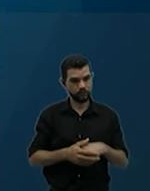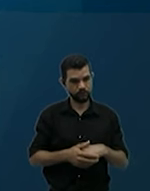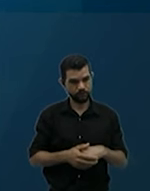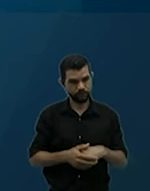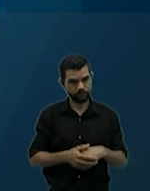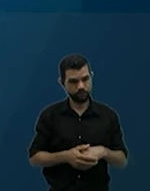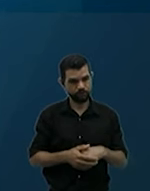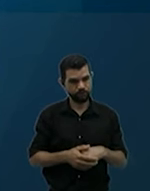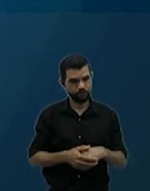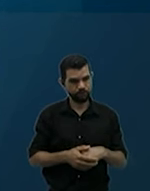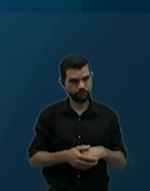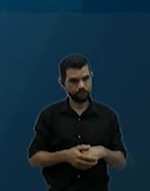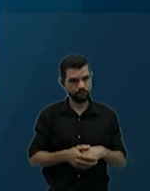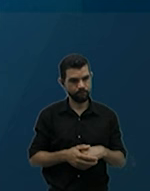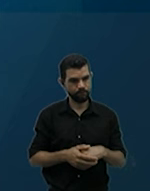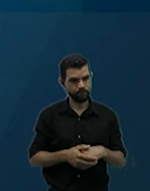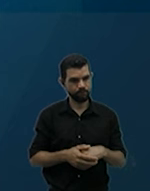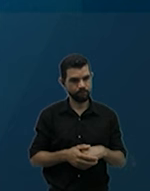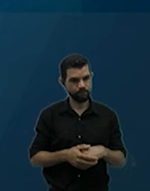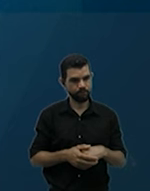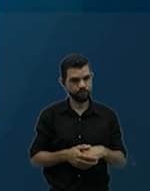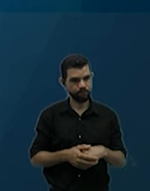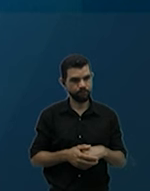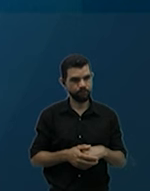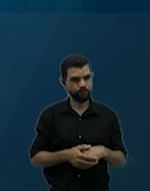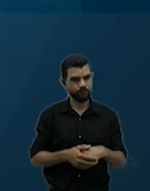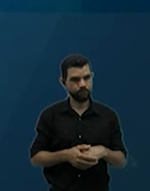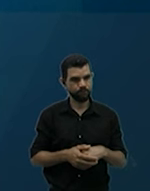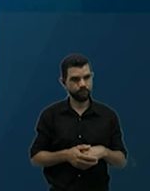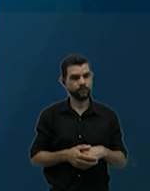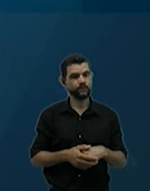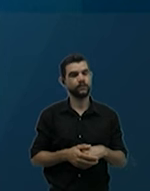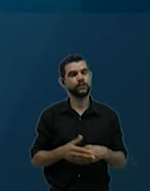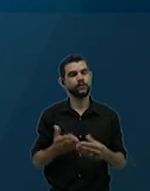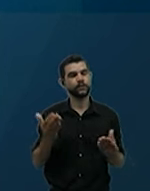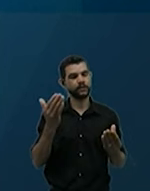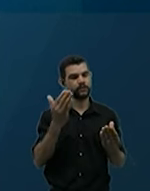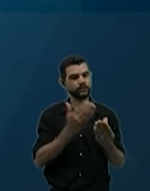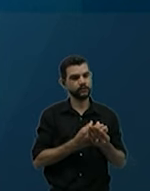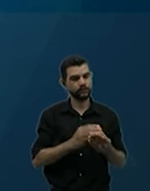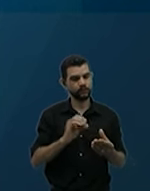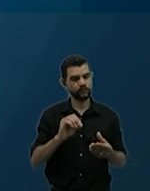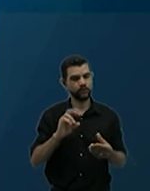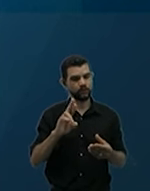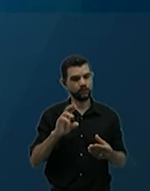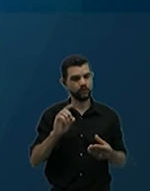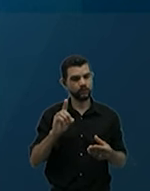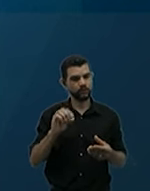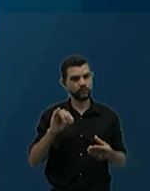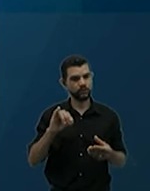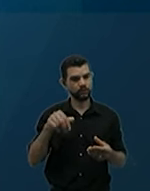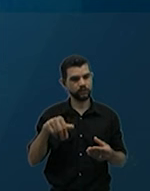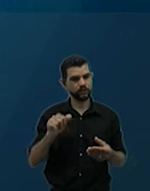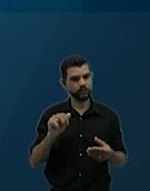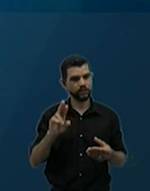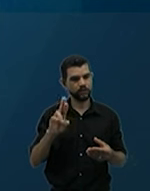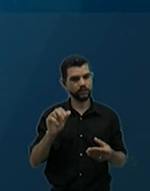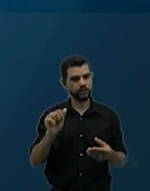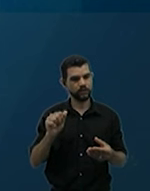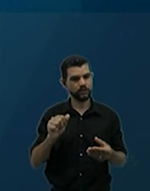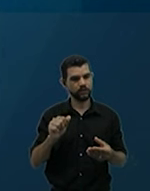Trata-se na origem de ação ordinária objetivando a declaração de inexigibilidade em